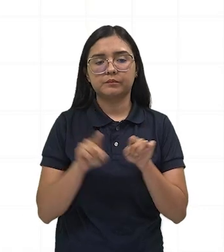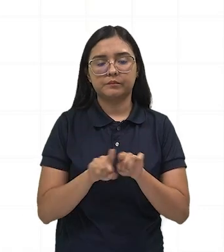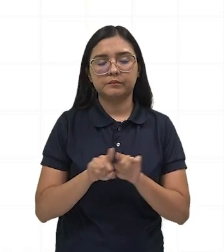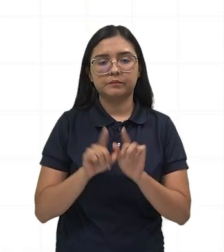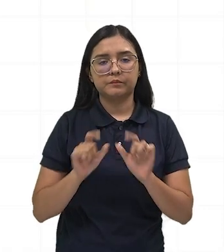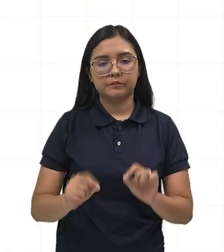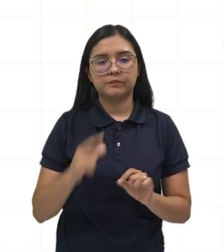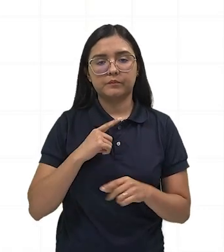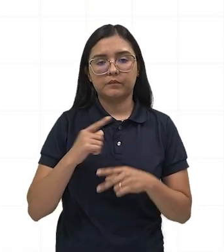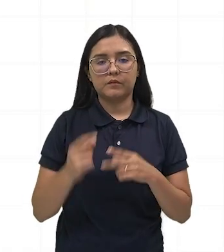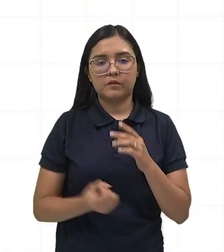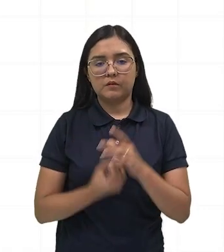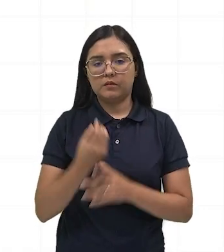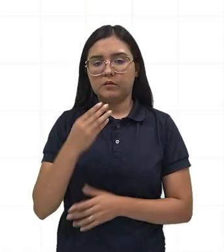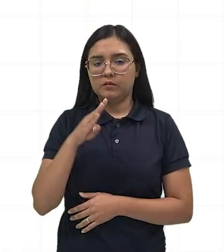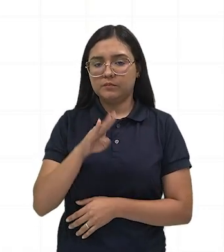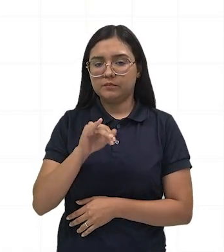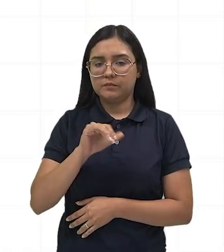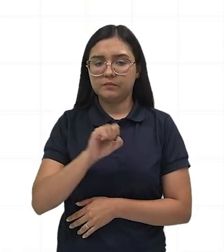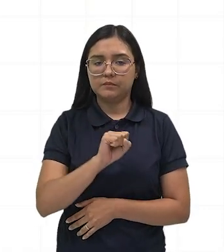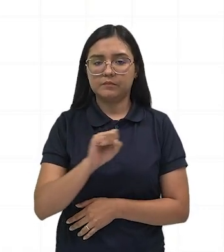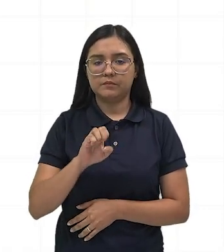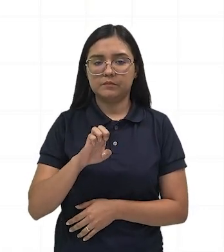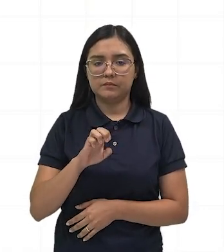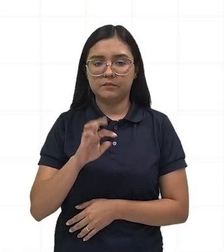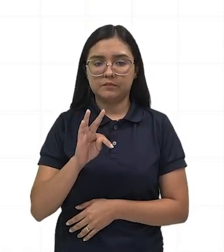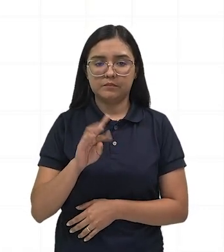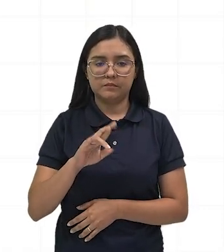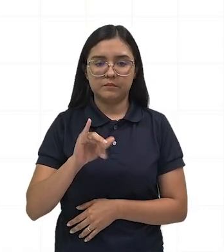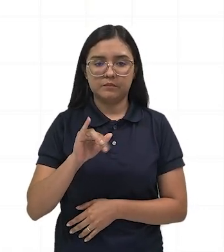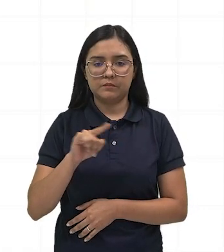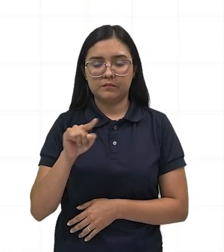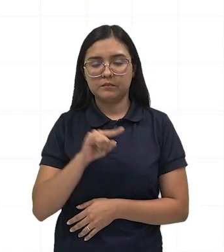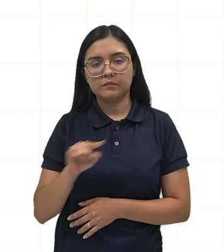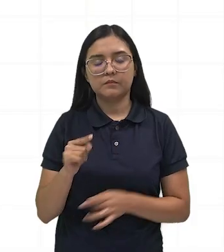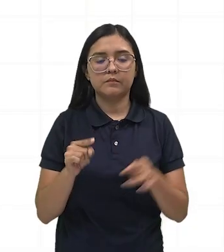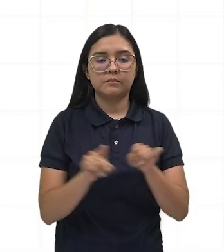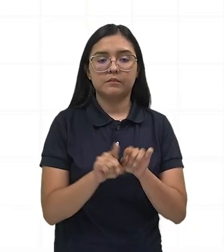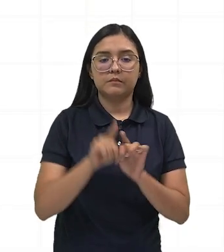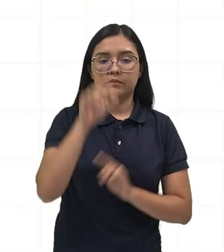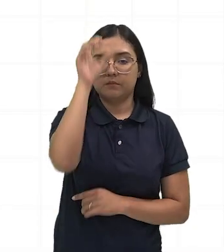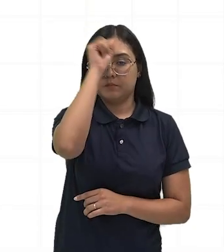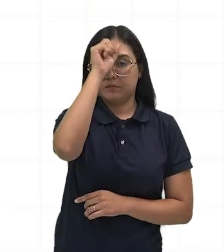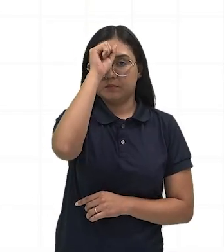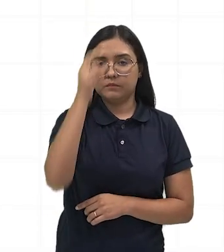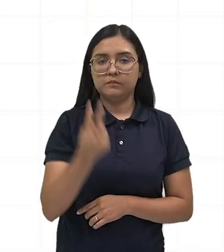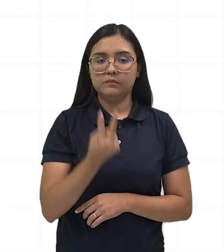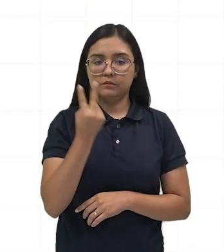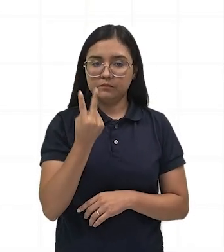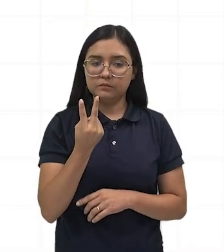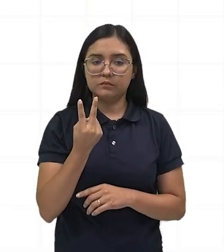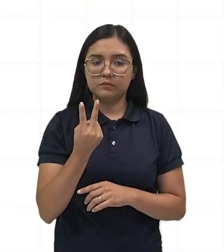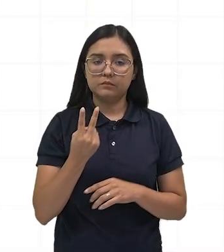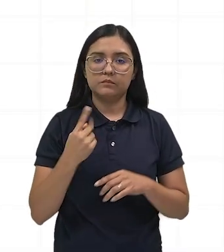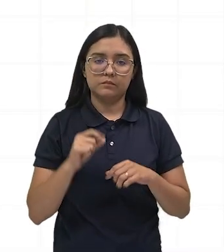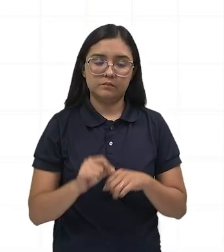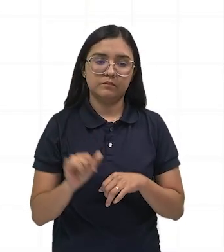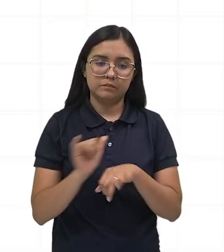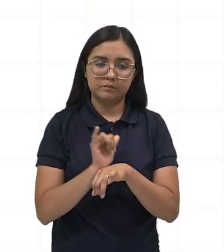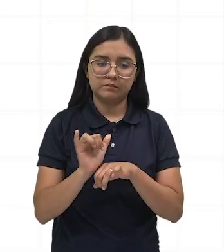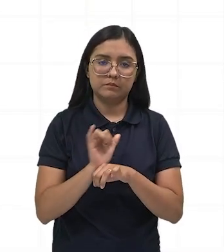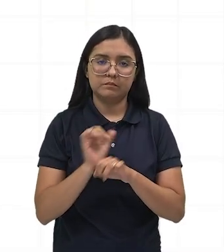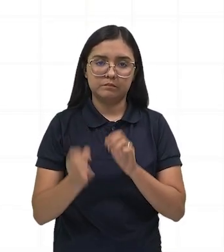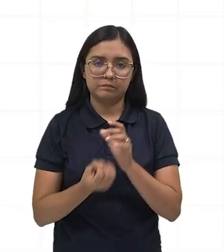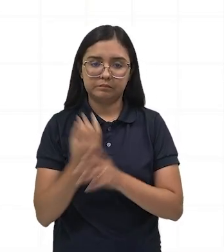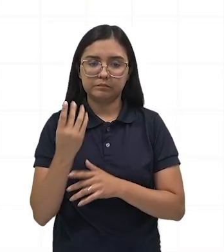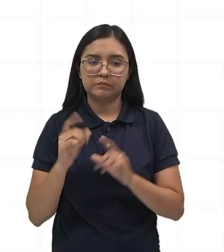consegue fazer ali a bissetriz de um ângulo. E nós vamos, claro, aprender por duas maneiras, né? Dois métodos.